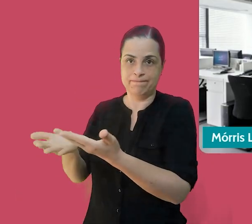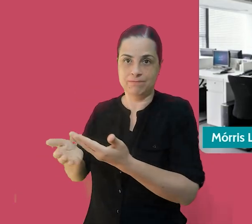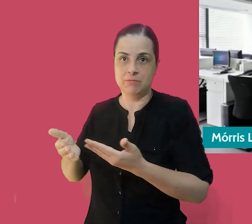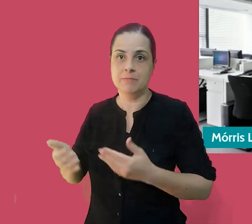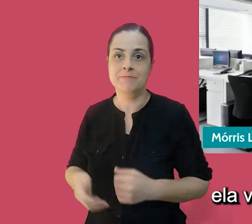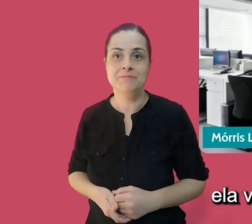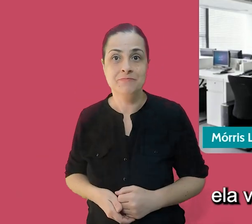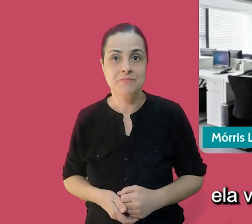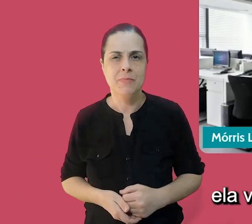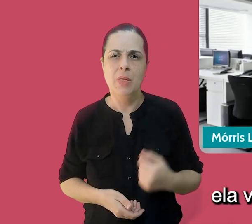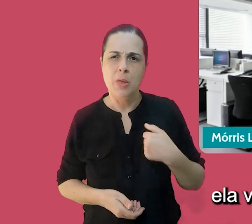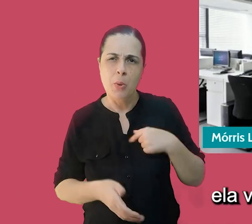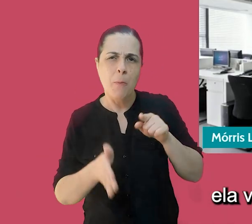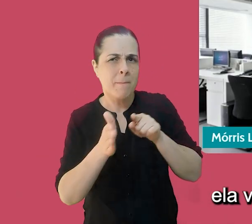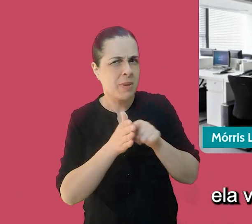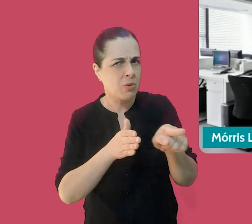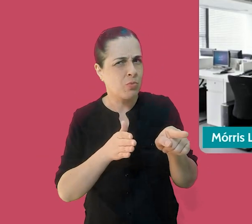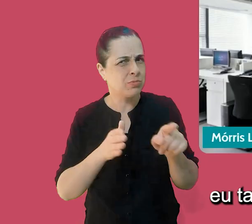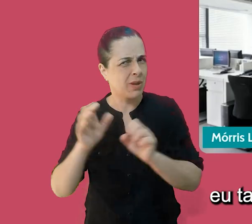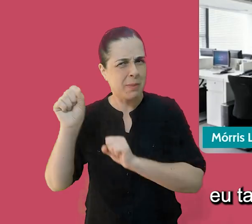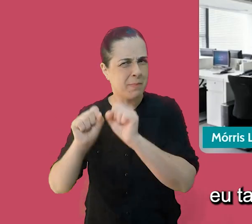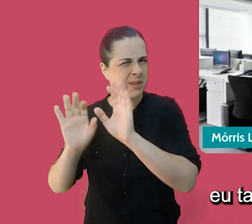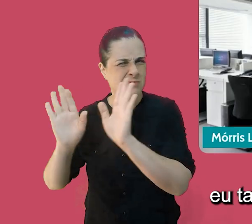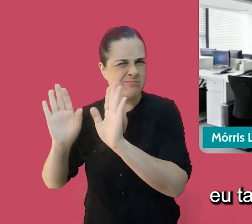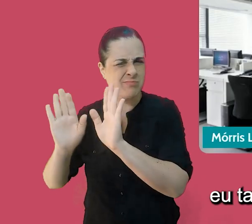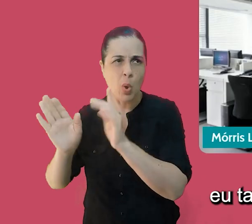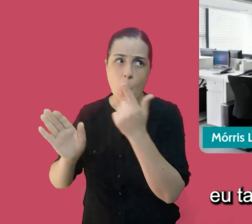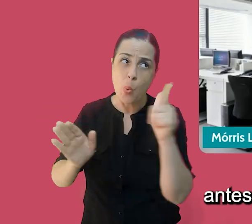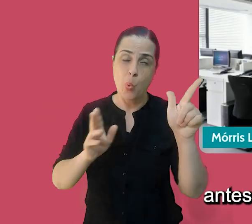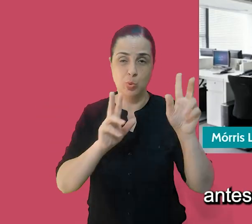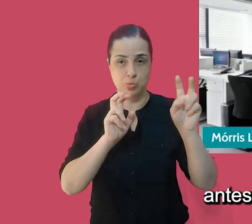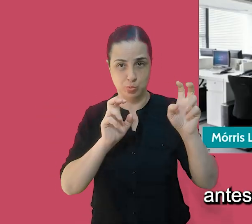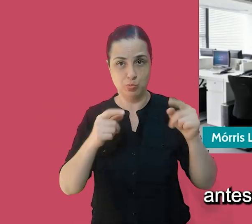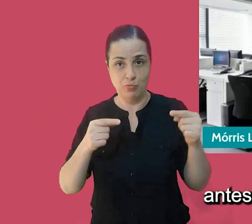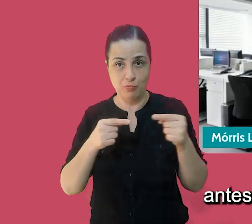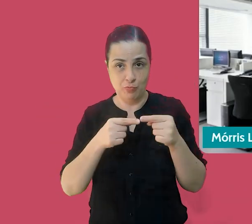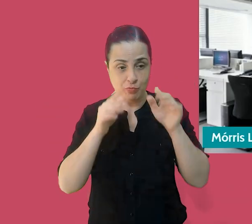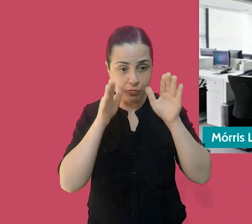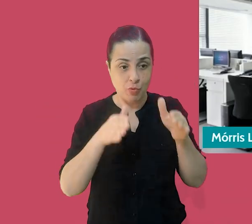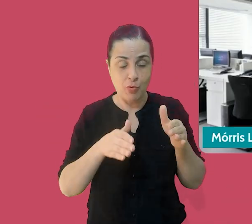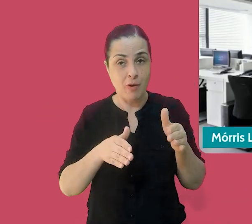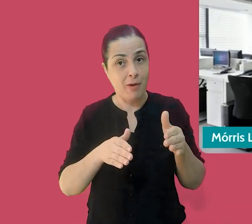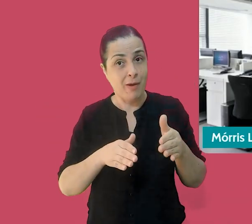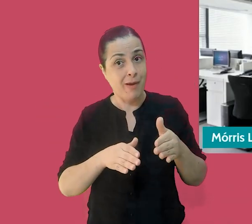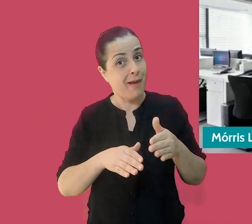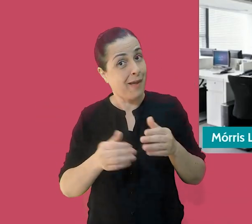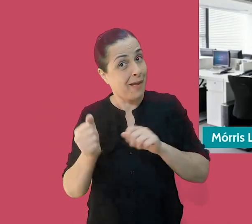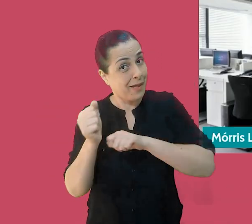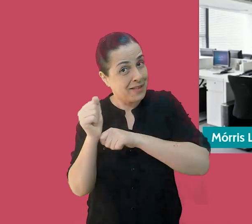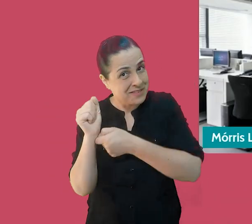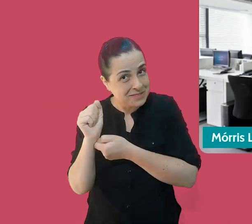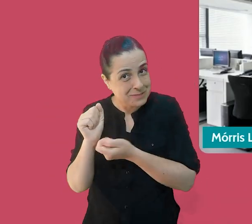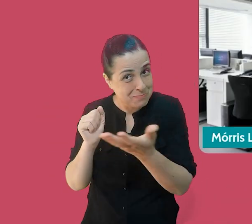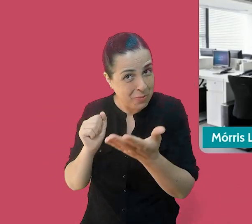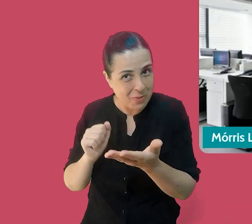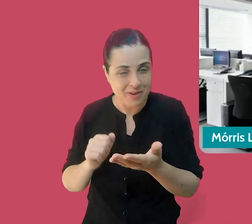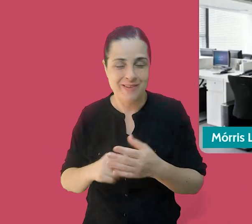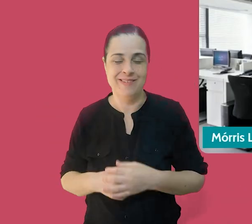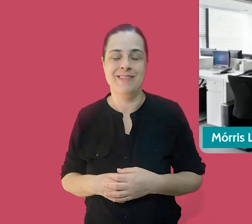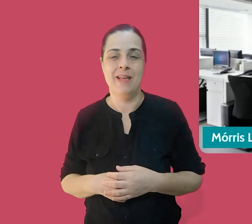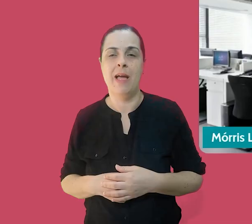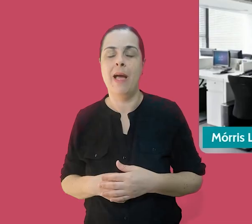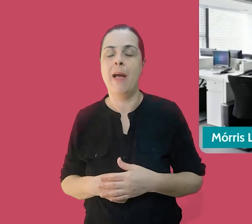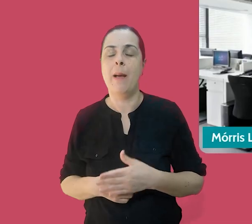A minha pergunta, ela vai sair um pouco da empresa. Eu estava comentando com o Maurício, antes da gente começar a gravar, spoiler, do Matheus,